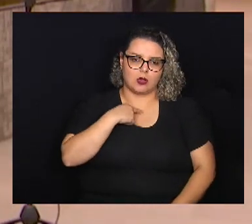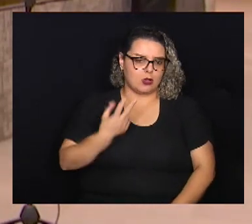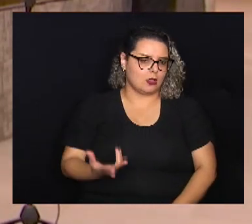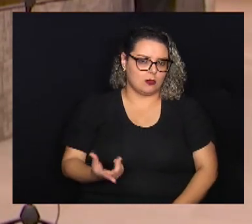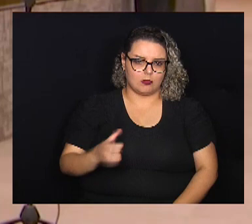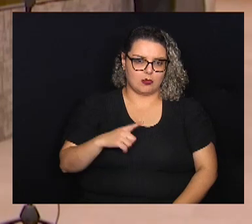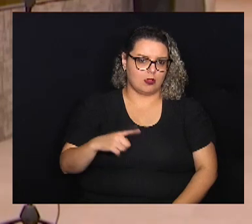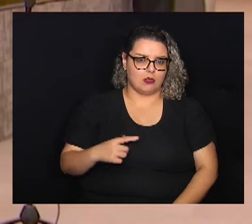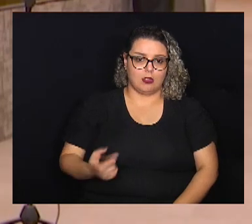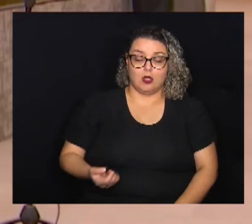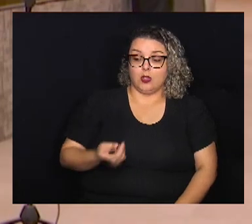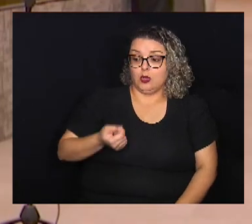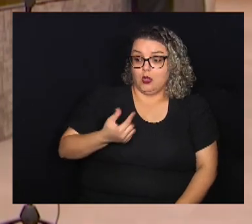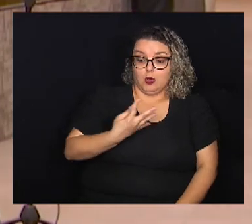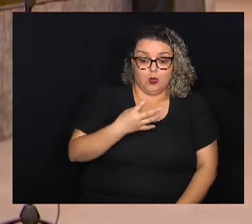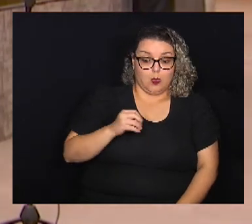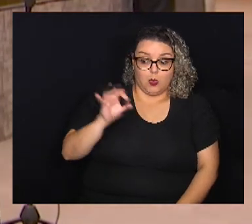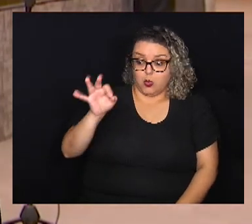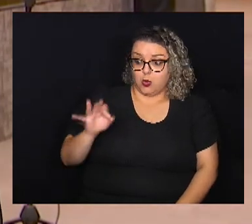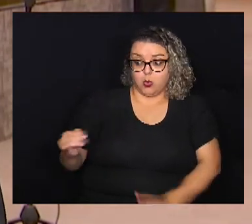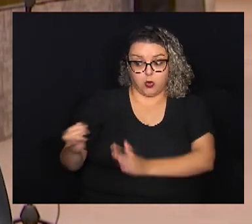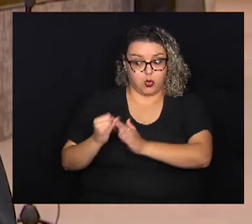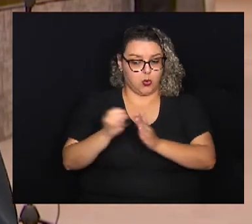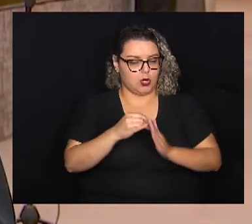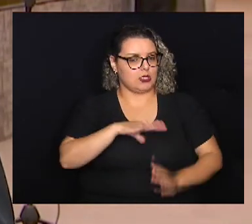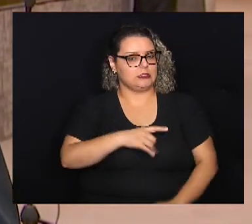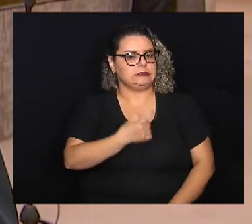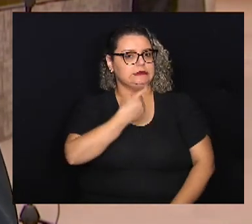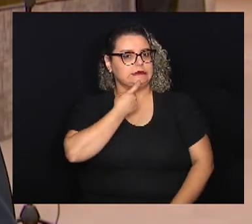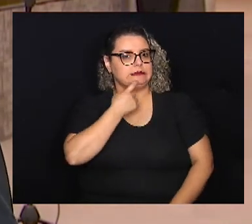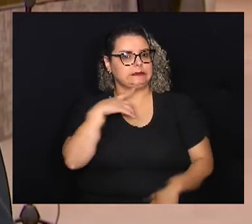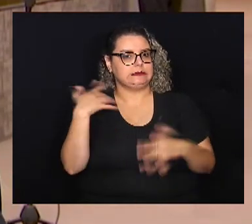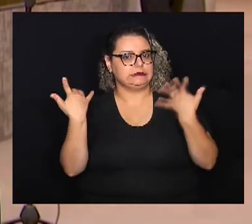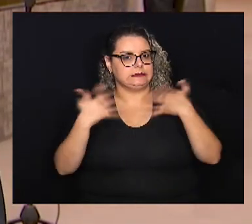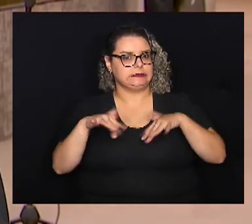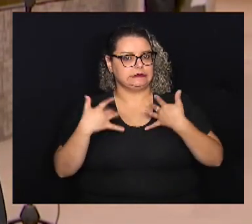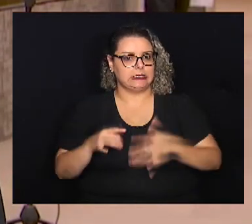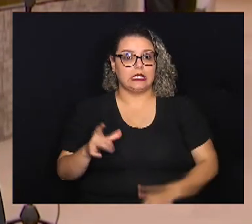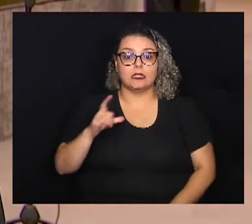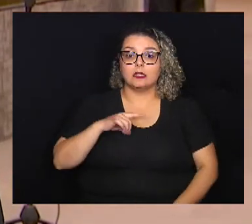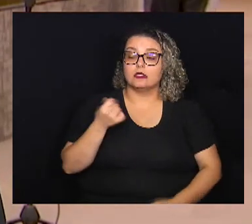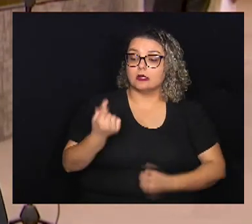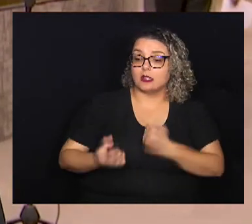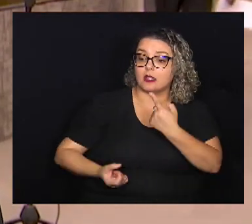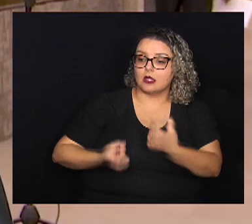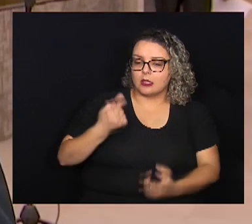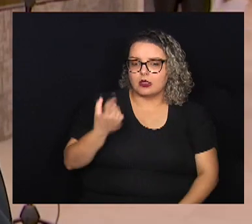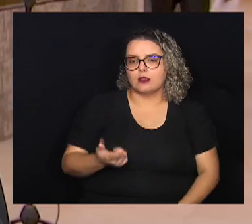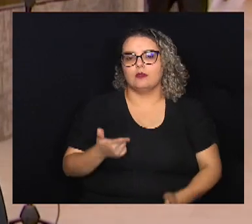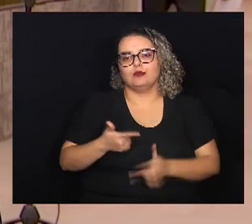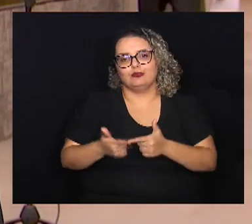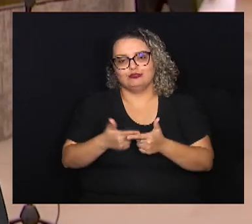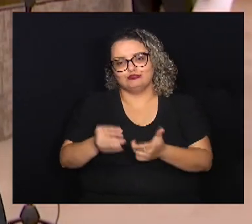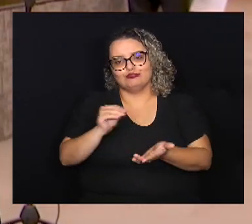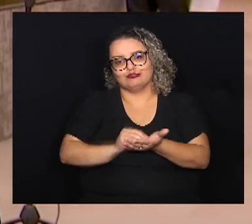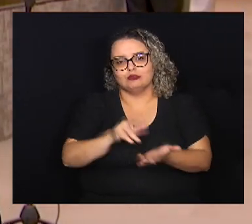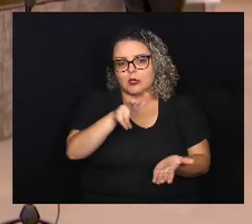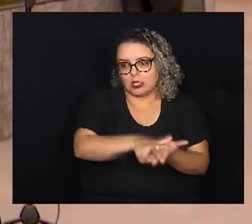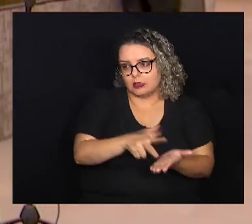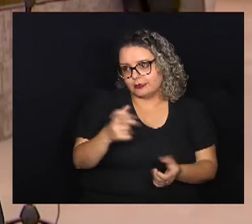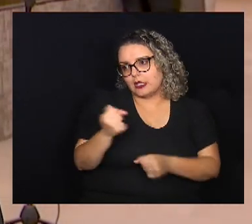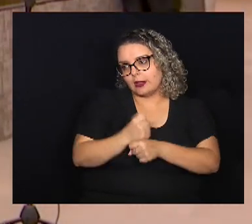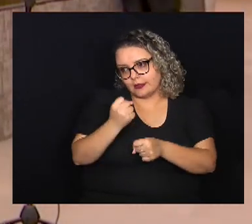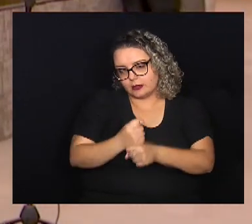absurda de quase 40% dos imóveis na cidade de Campinas que tem alguma pendência de regularização das suas construções